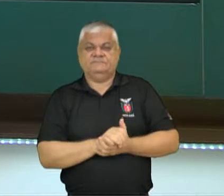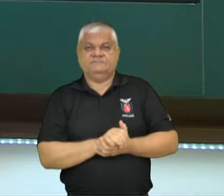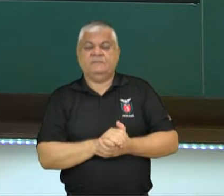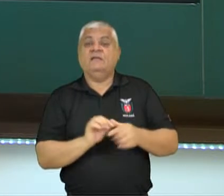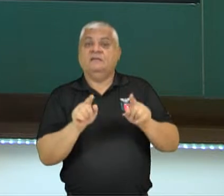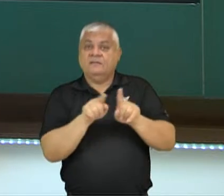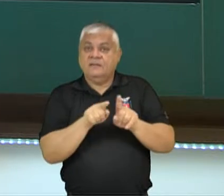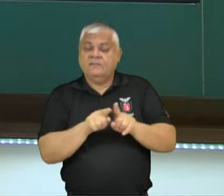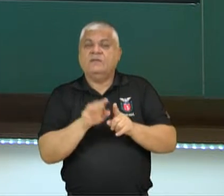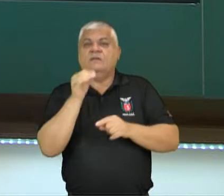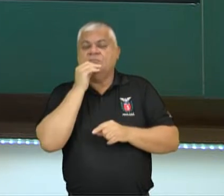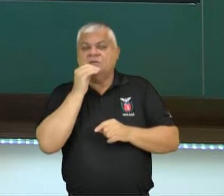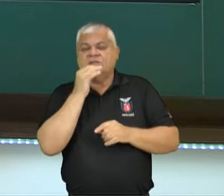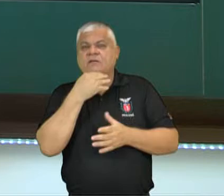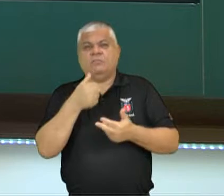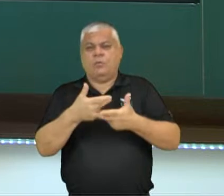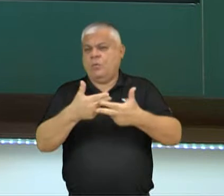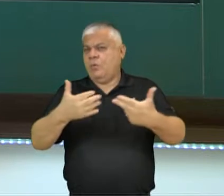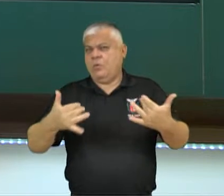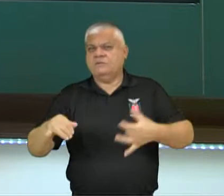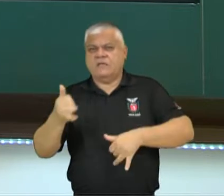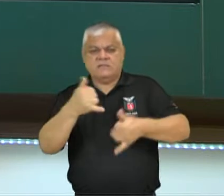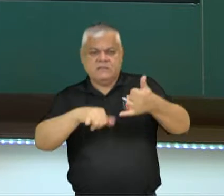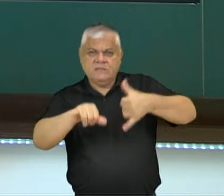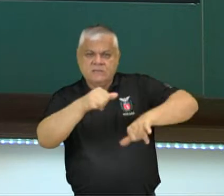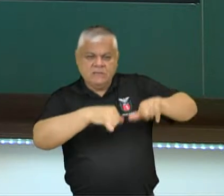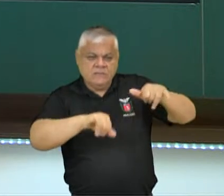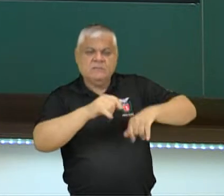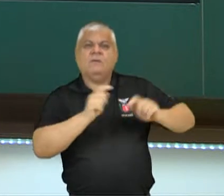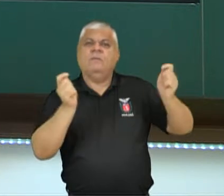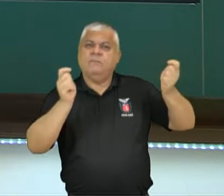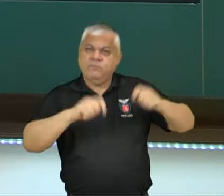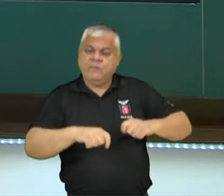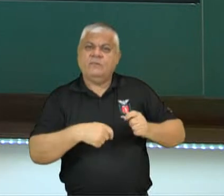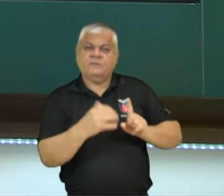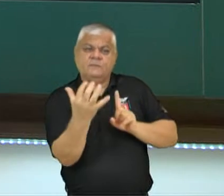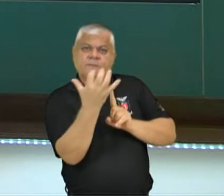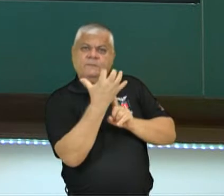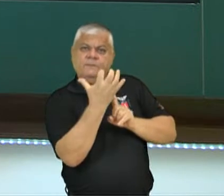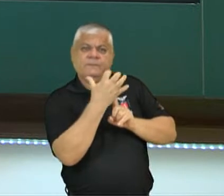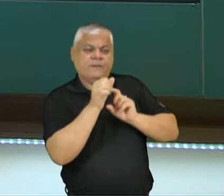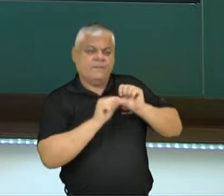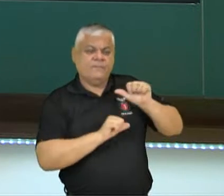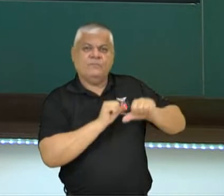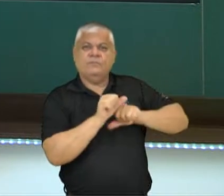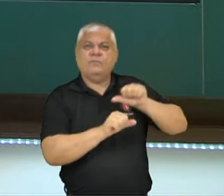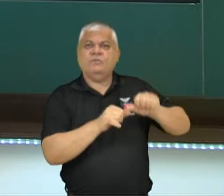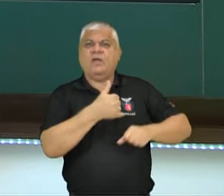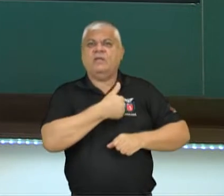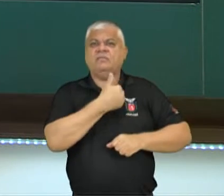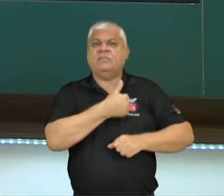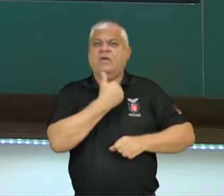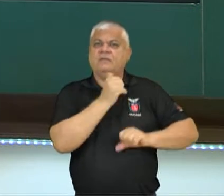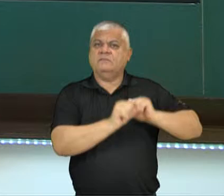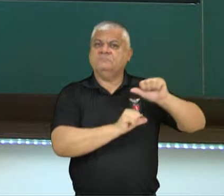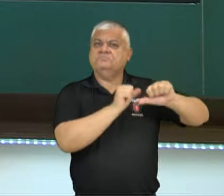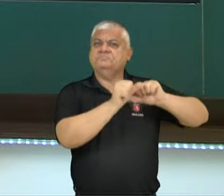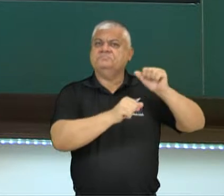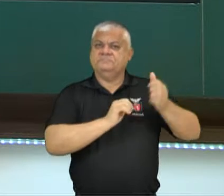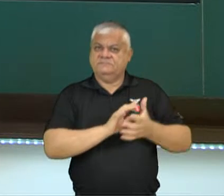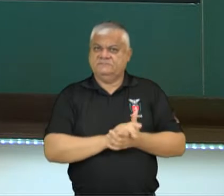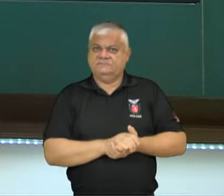exposição a elementos químicos no ambiente pode estar alterando a idade em que a puberdade